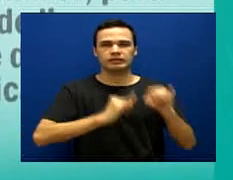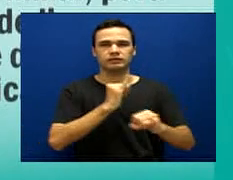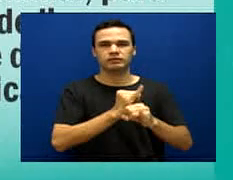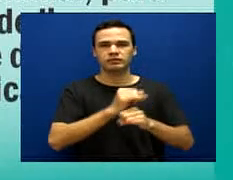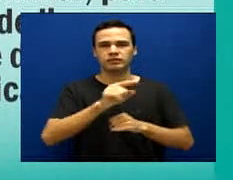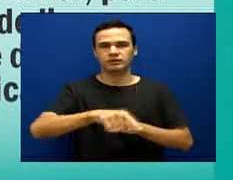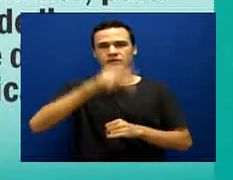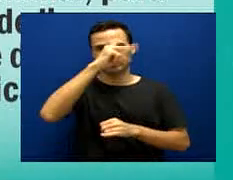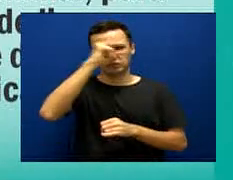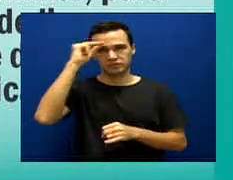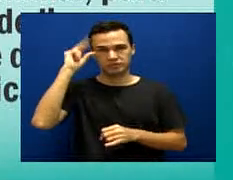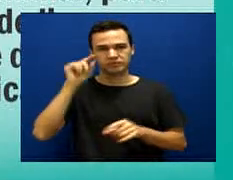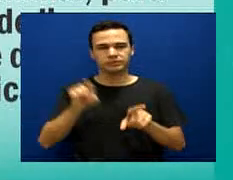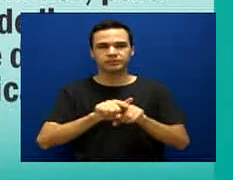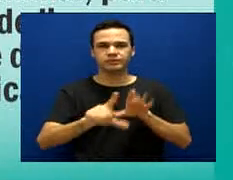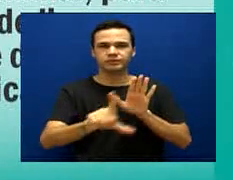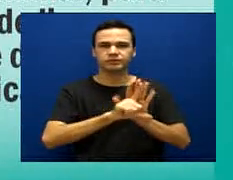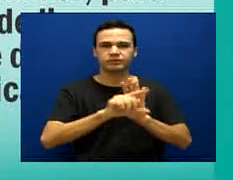Prefeitura. Lei